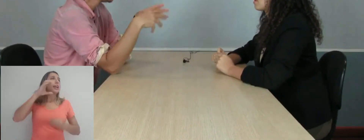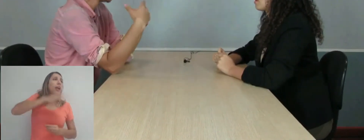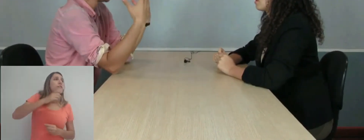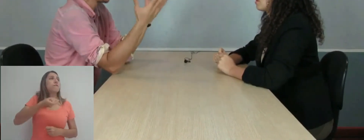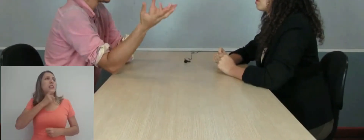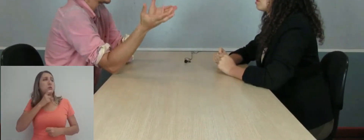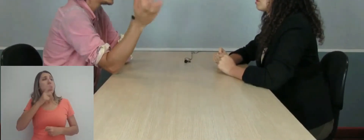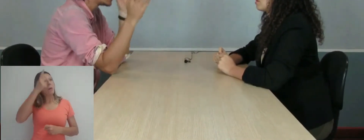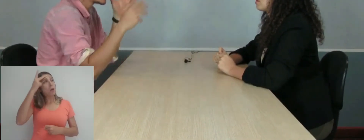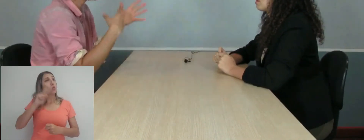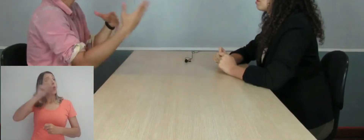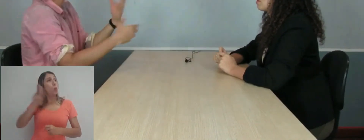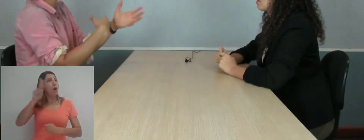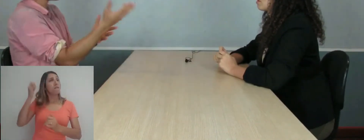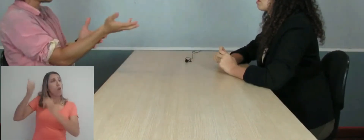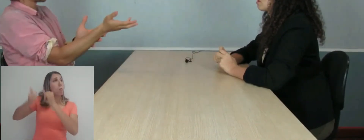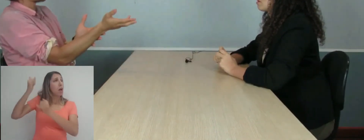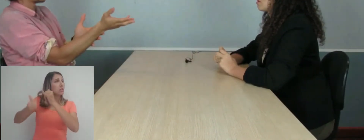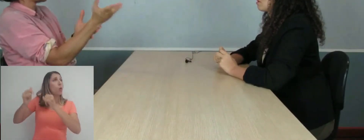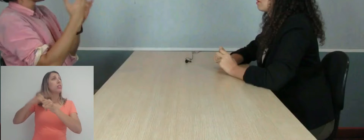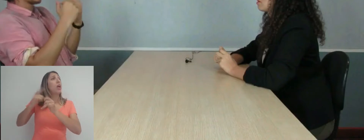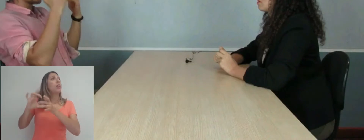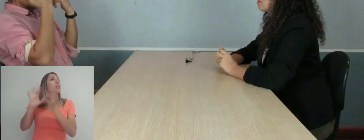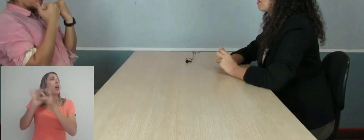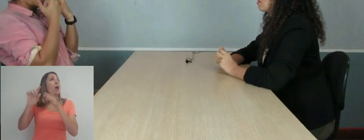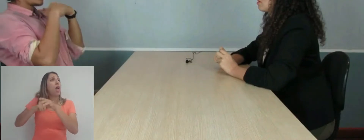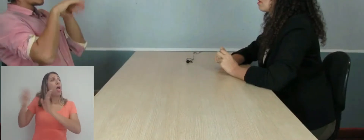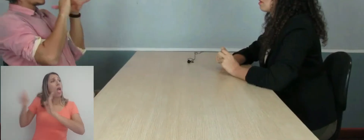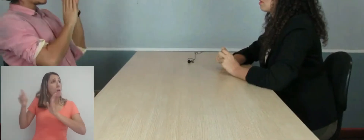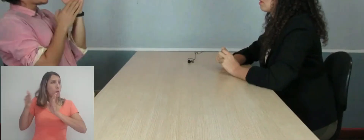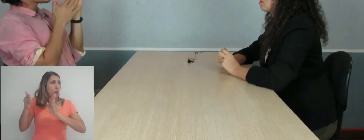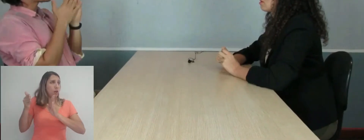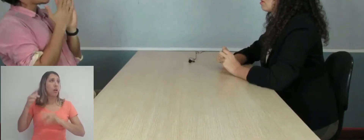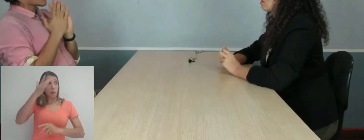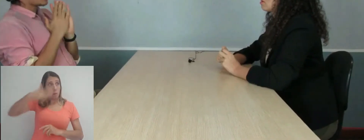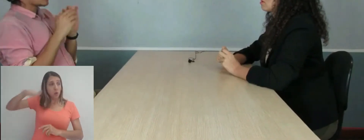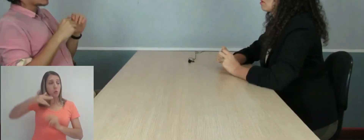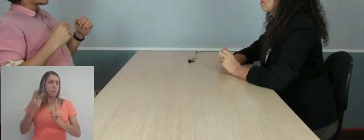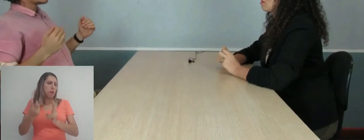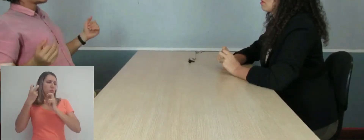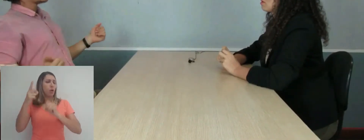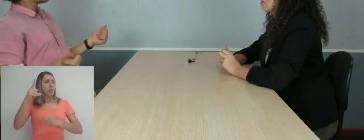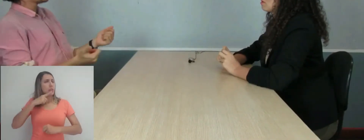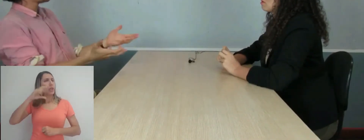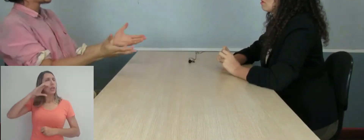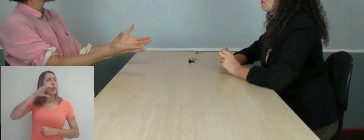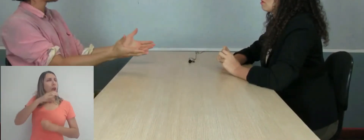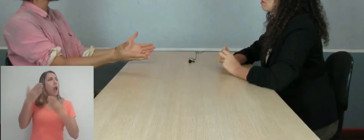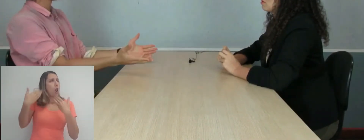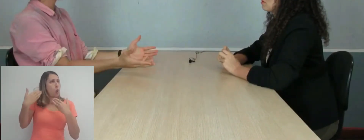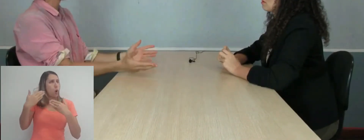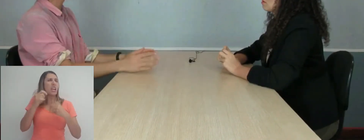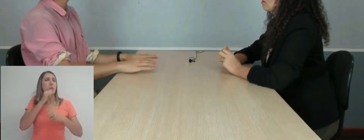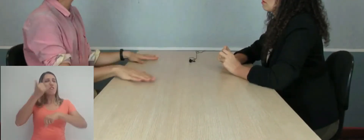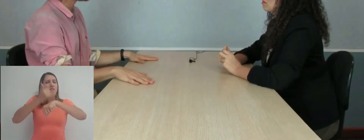frio, usam informações que elas têm disponíveis na época. Percebiam que ao receber calor, uma barra